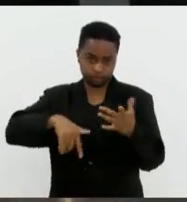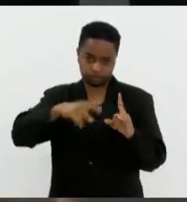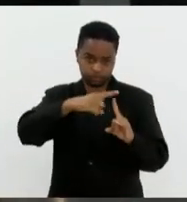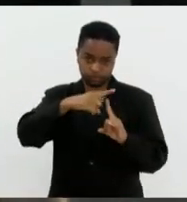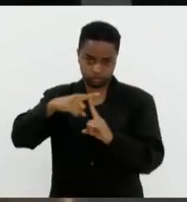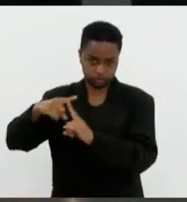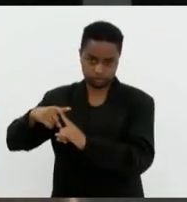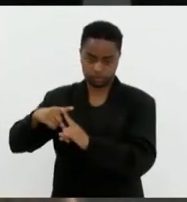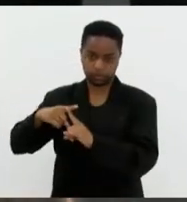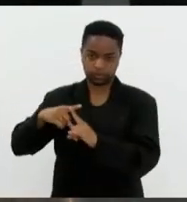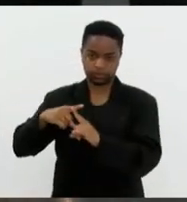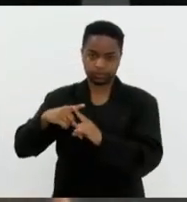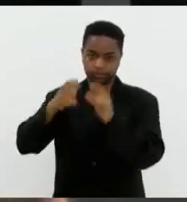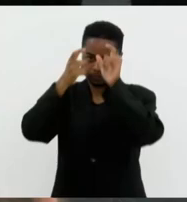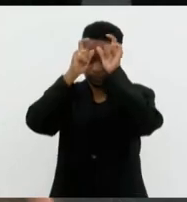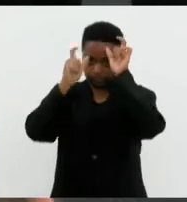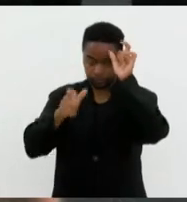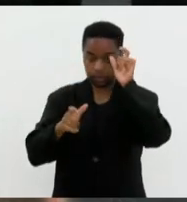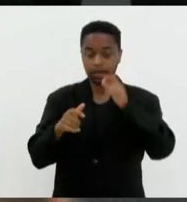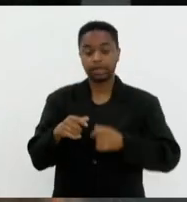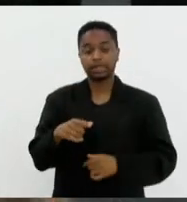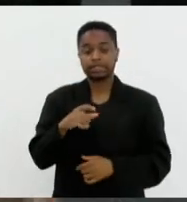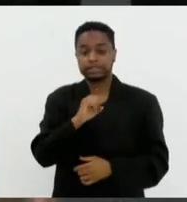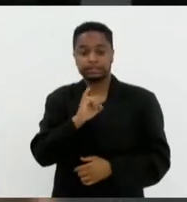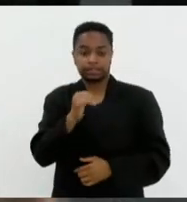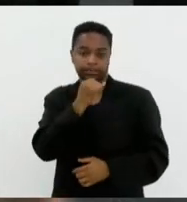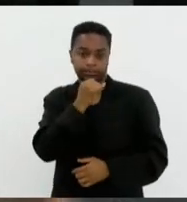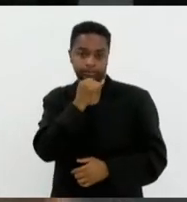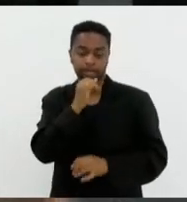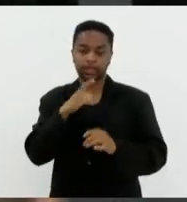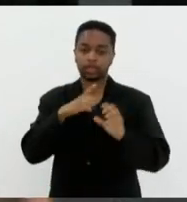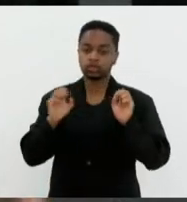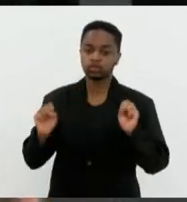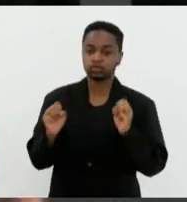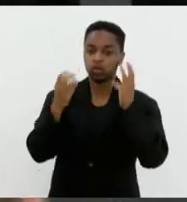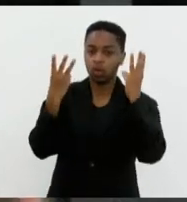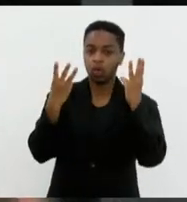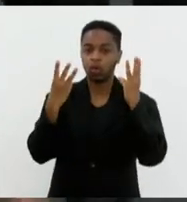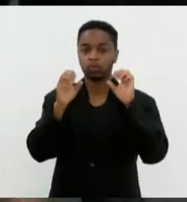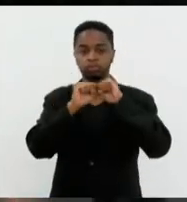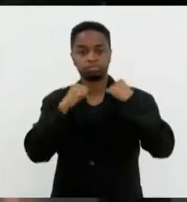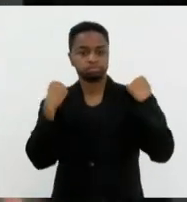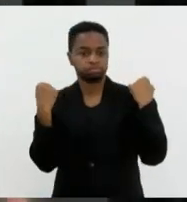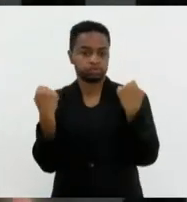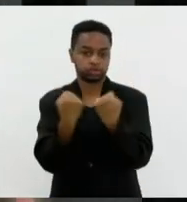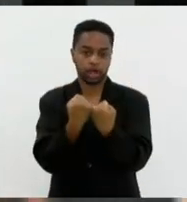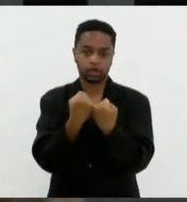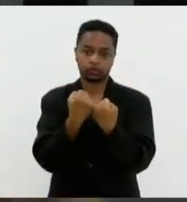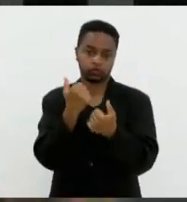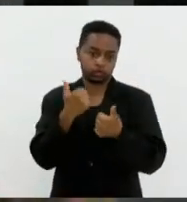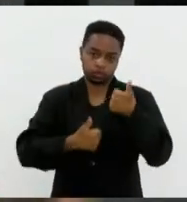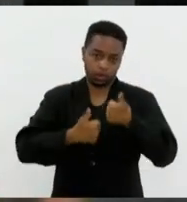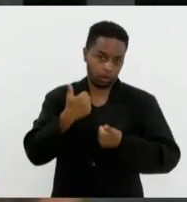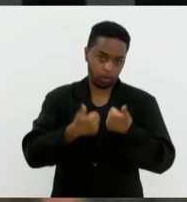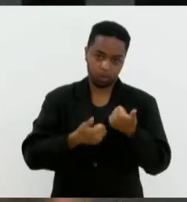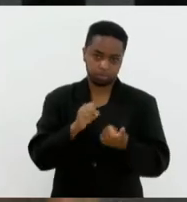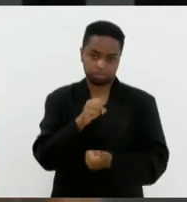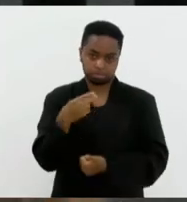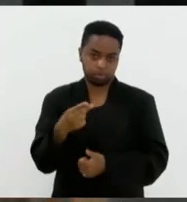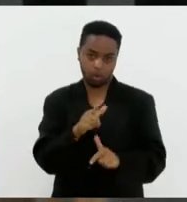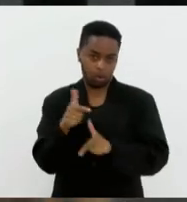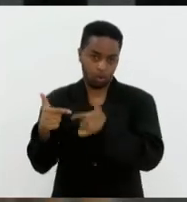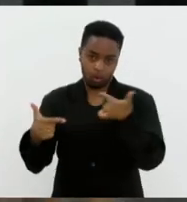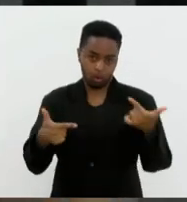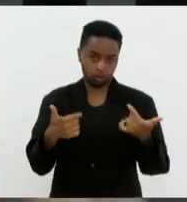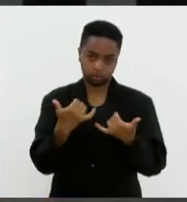espectros, nos grandes shows, nos estádios de futebol, de outros